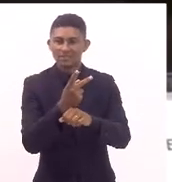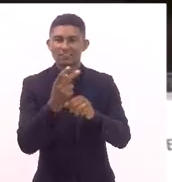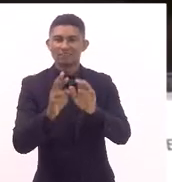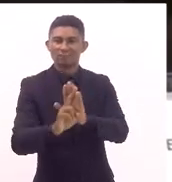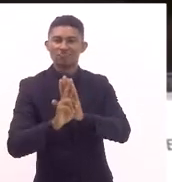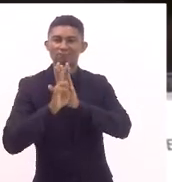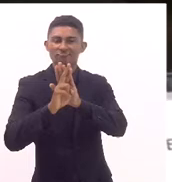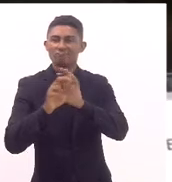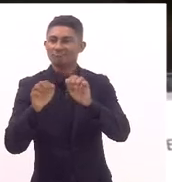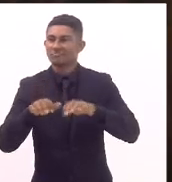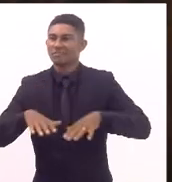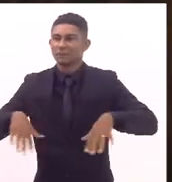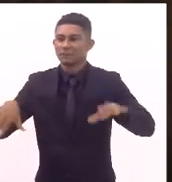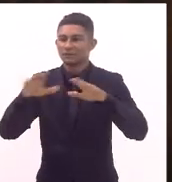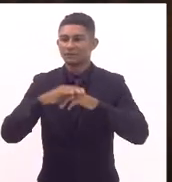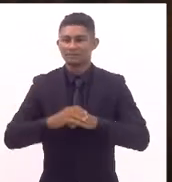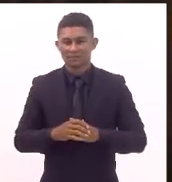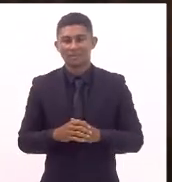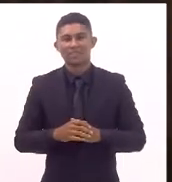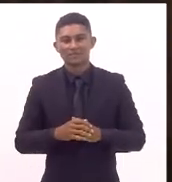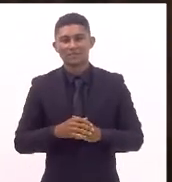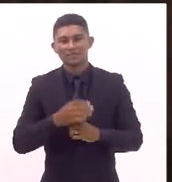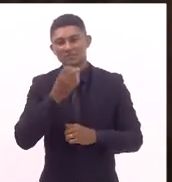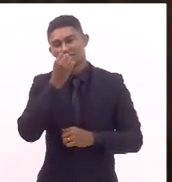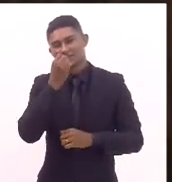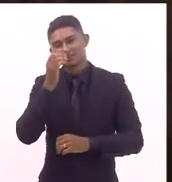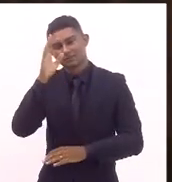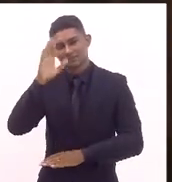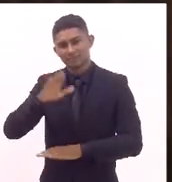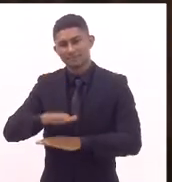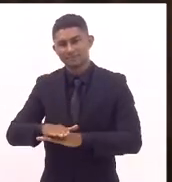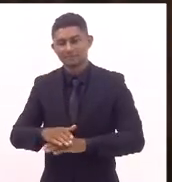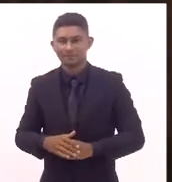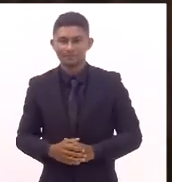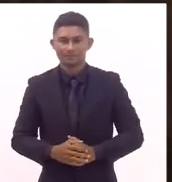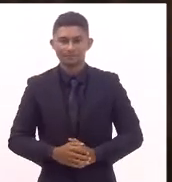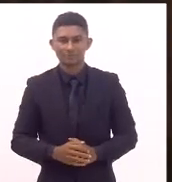representação e todas Bosque Boa tarde